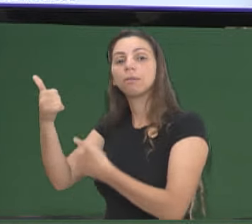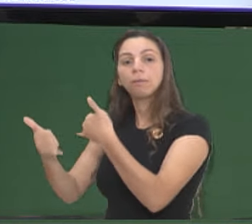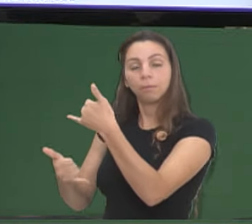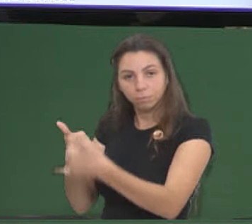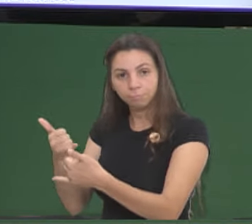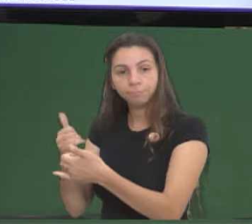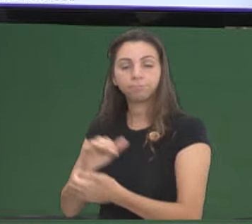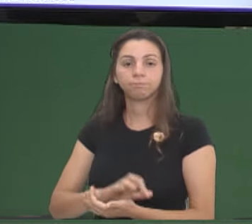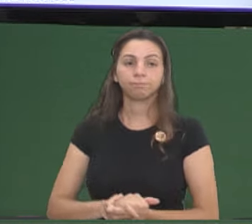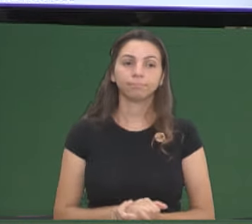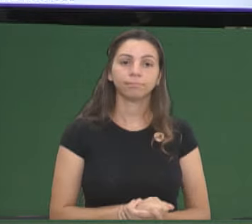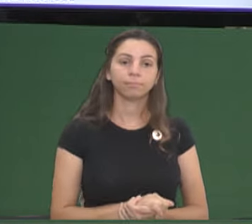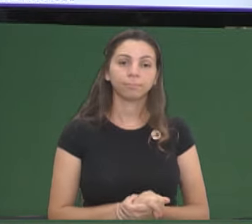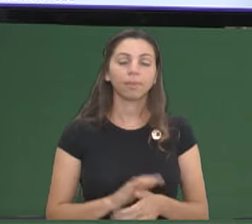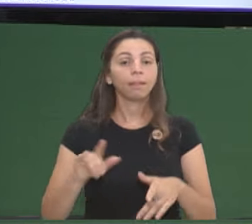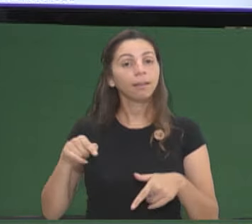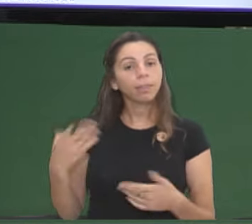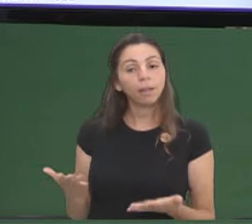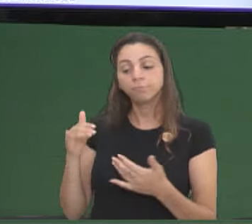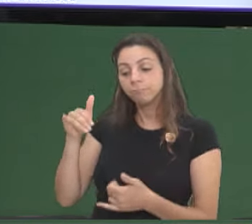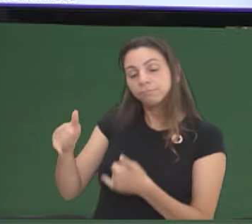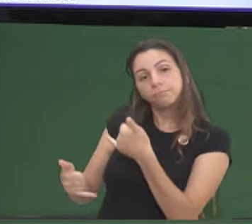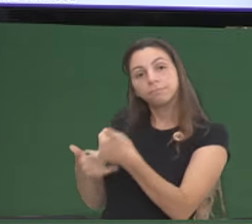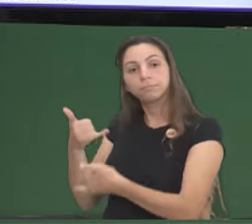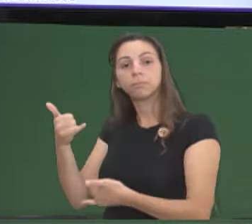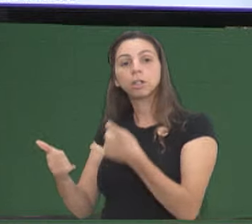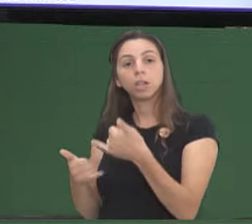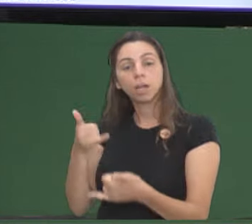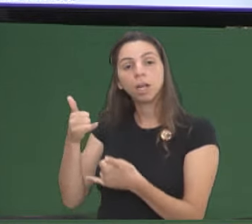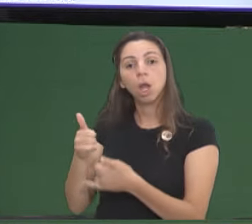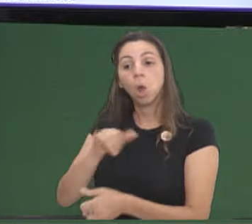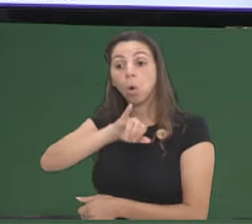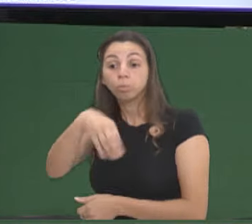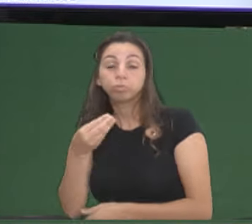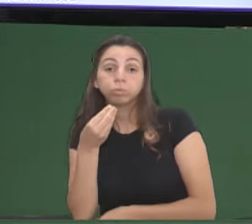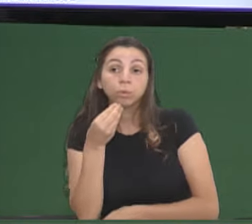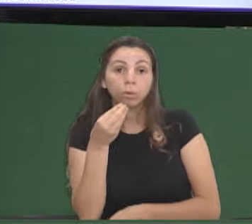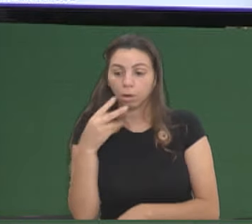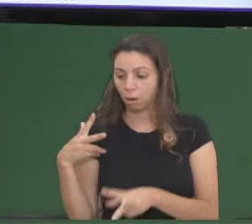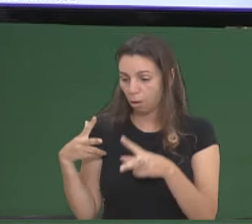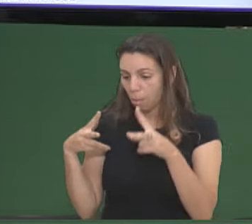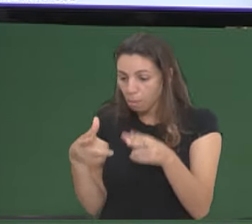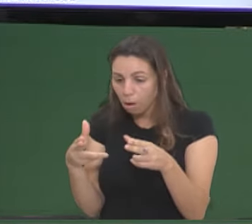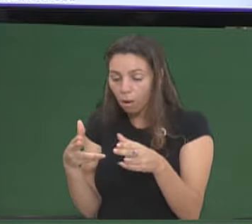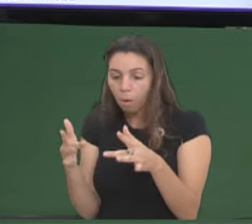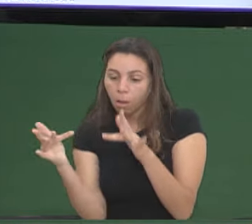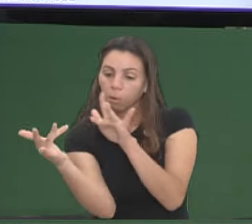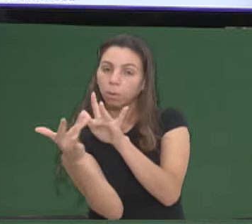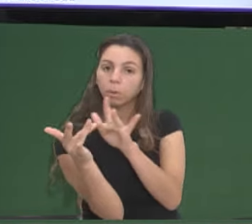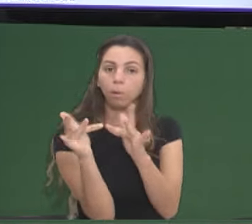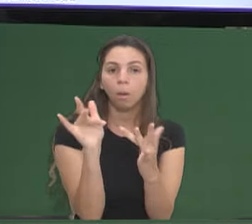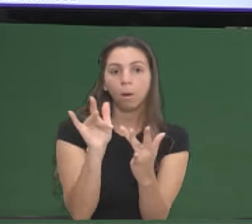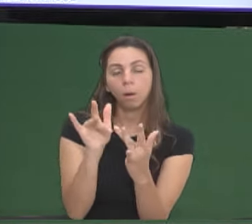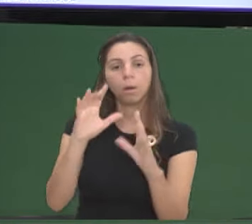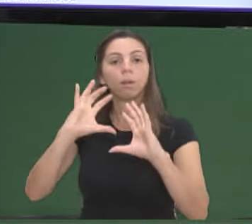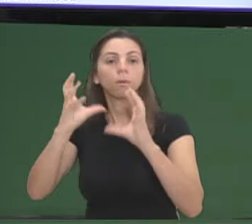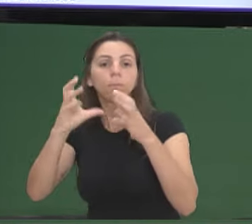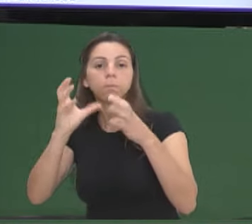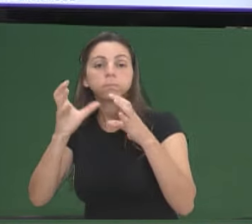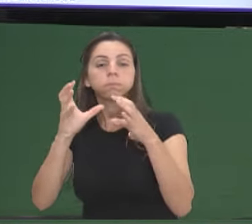certo? Então nesse jogo todos têm as mesmas oportunidades, todos tocam no material, seja na